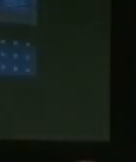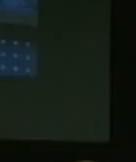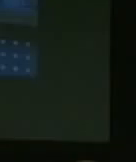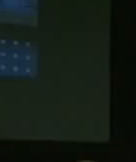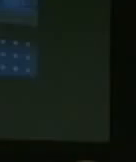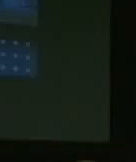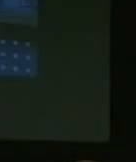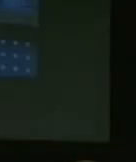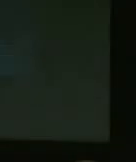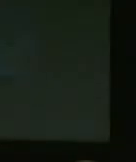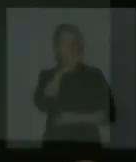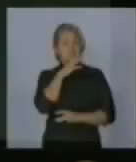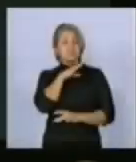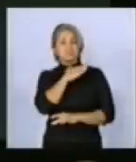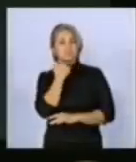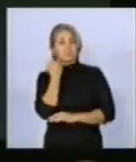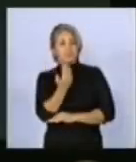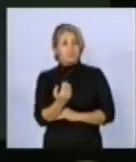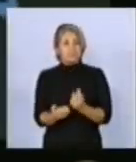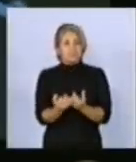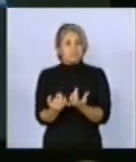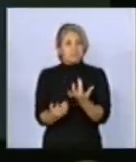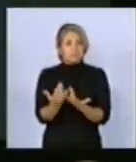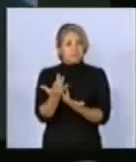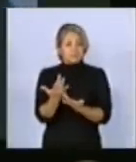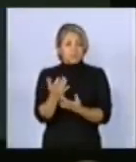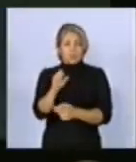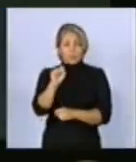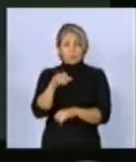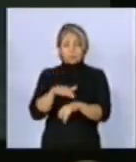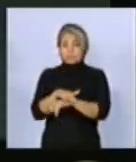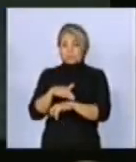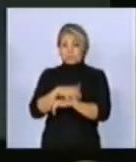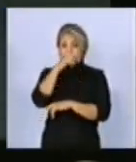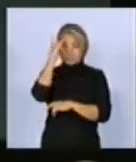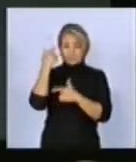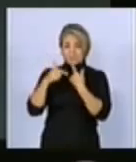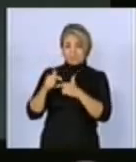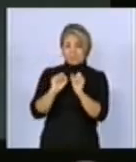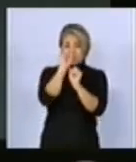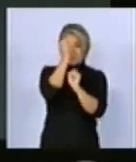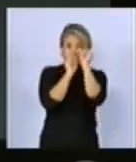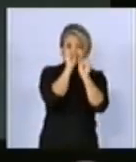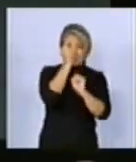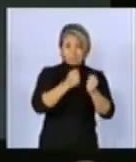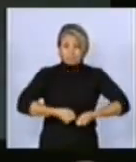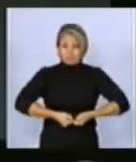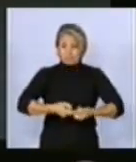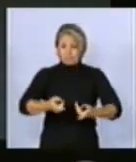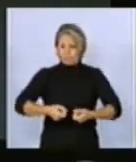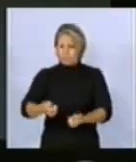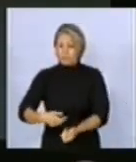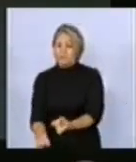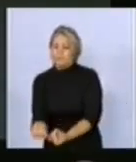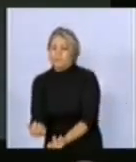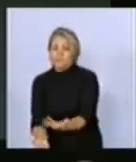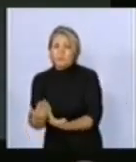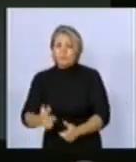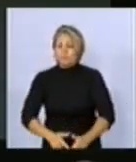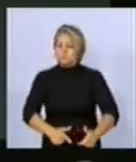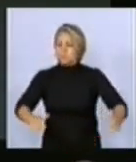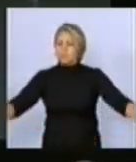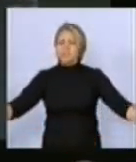São Paulo às 8 da noite funcionários da Usina atam fogo no canavial a área do tamanho de